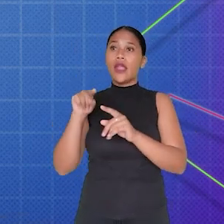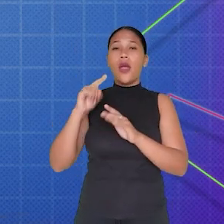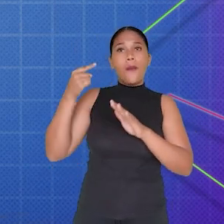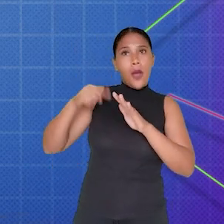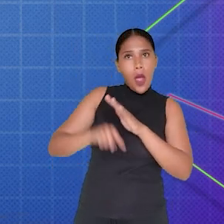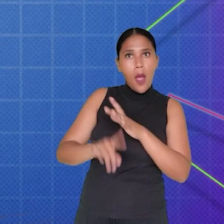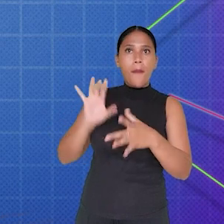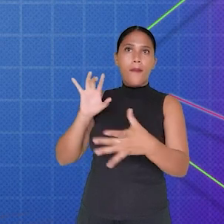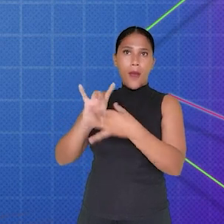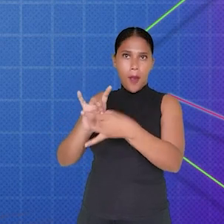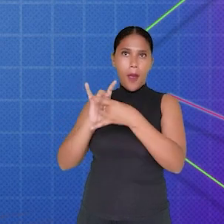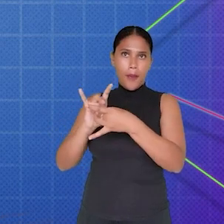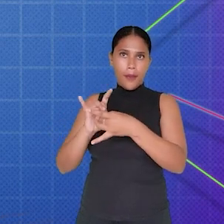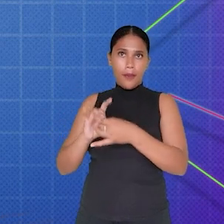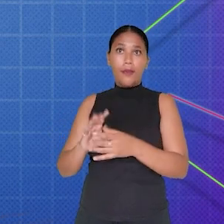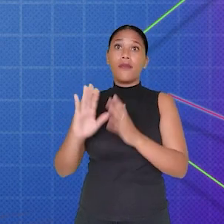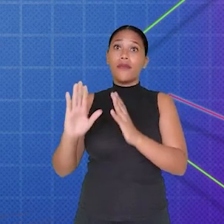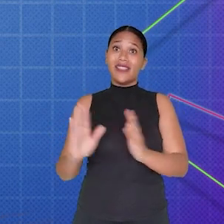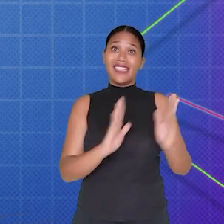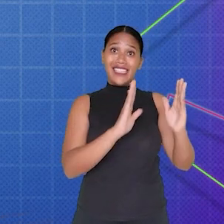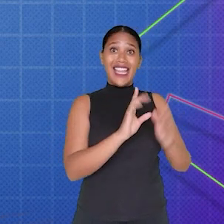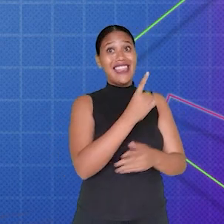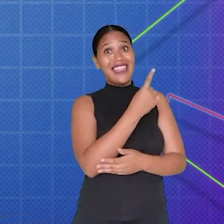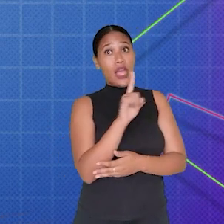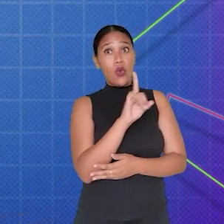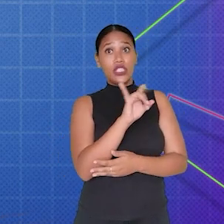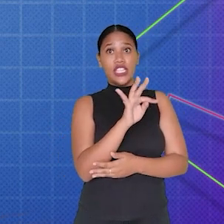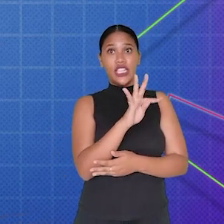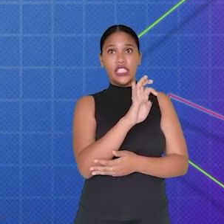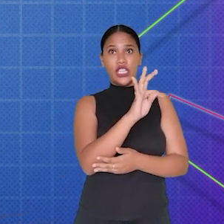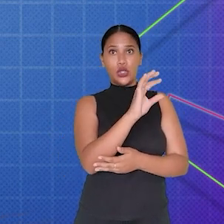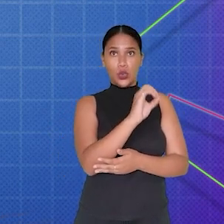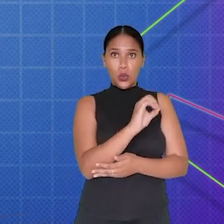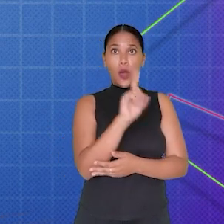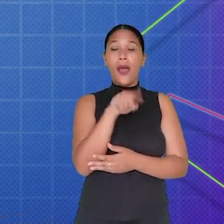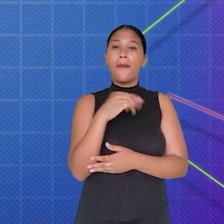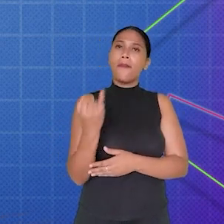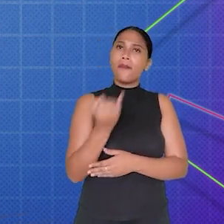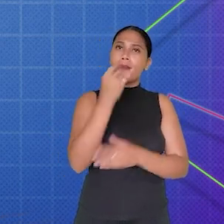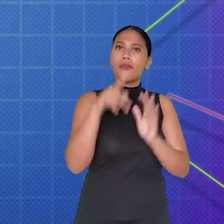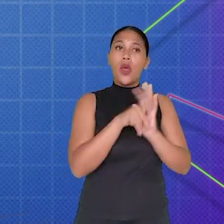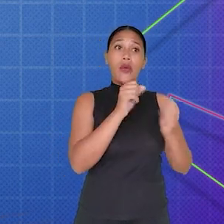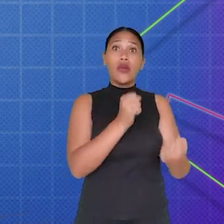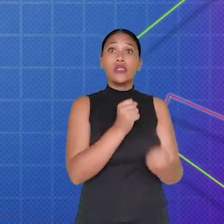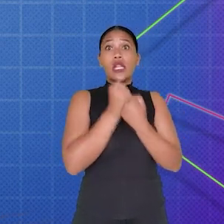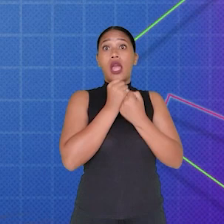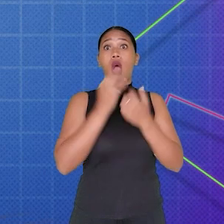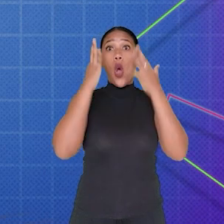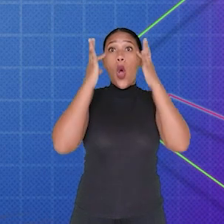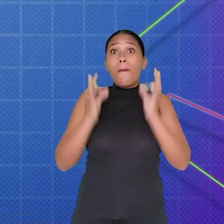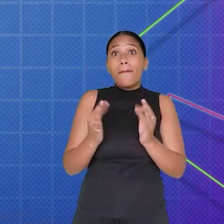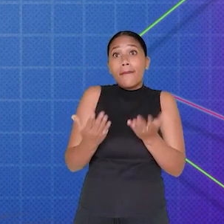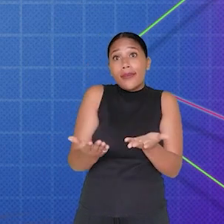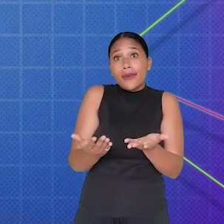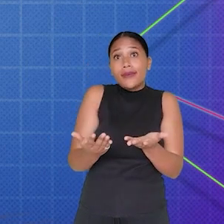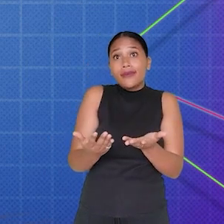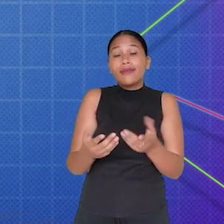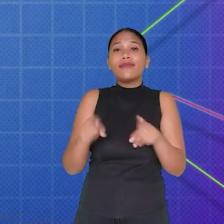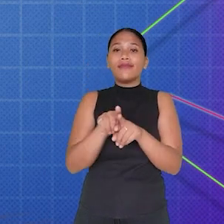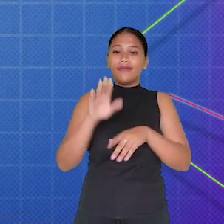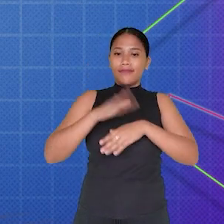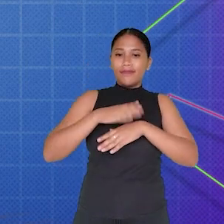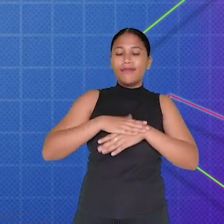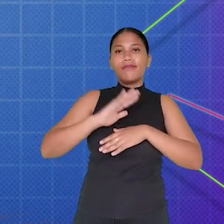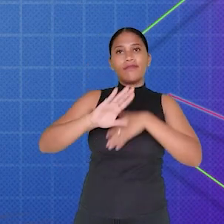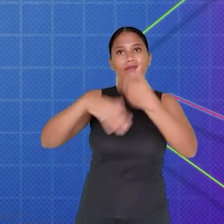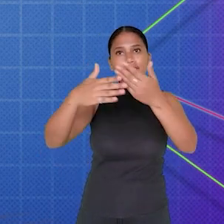ficcional do jogo e a imersão do jogador na narrativa e jogabilidade. Já os elementos não diegéticos são importantes para auxiliar o jogador na compreensão do